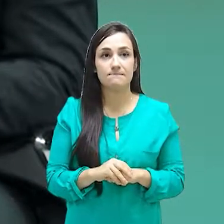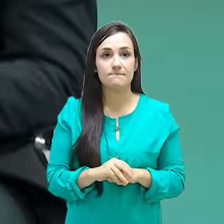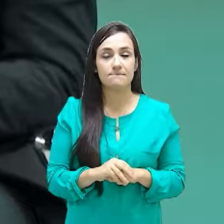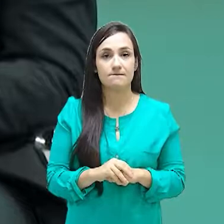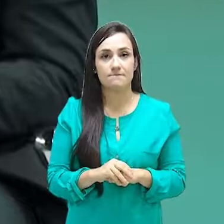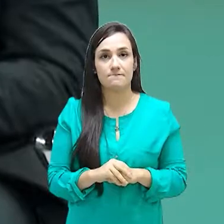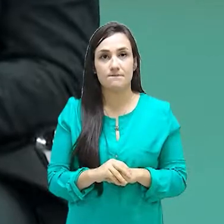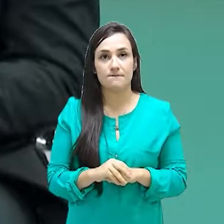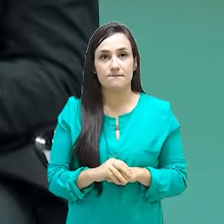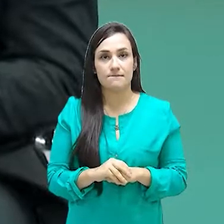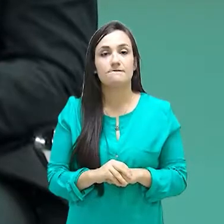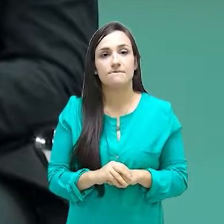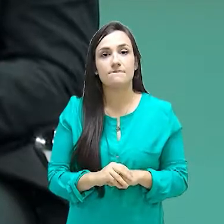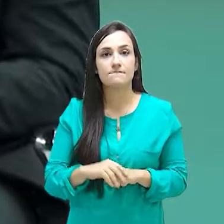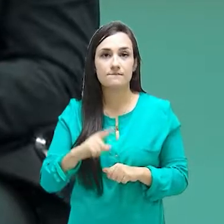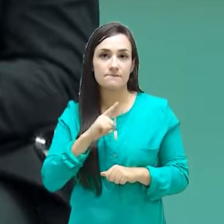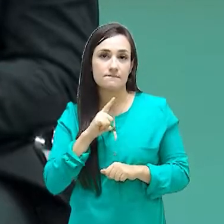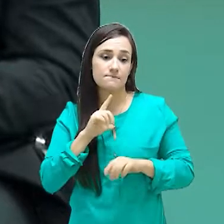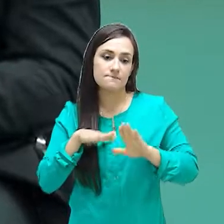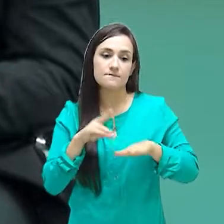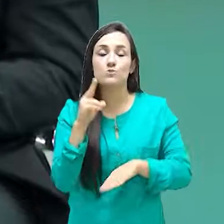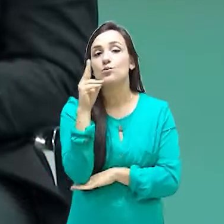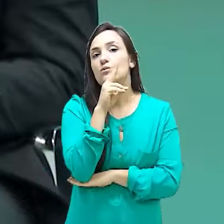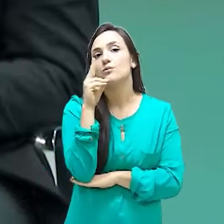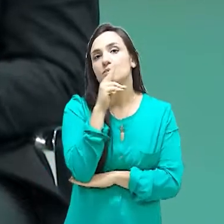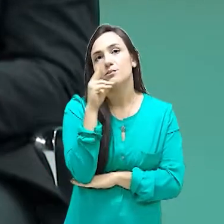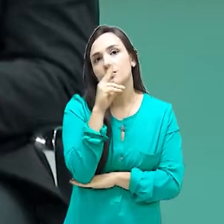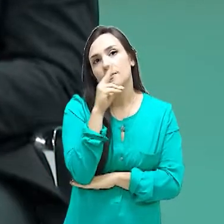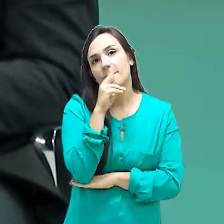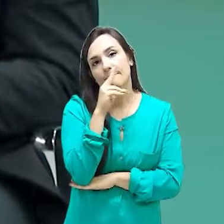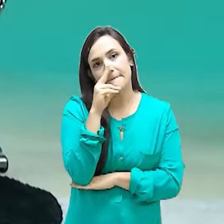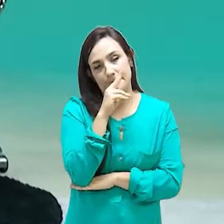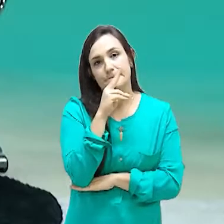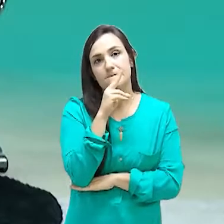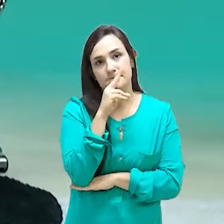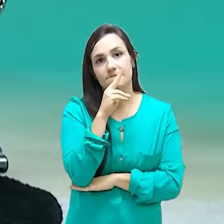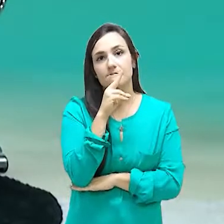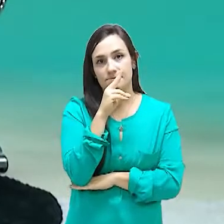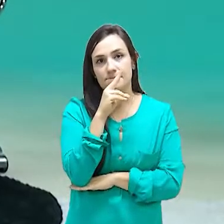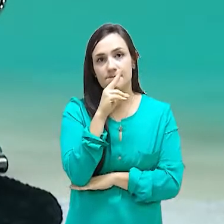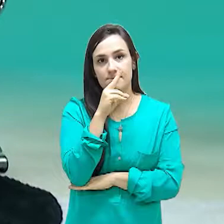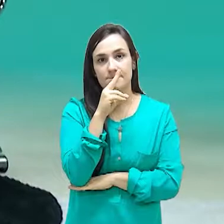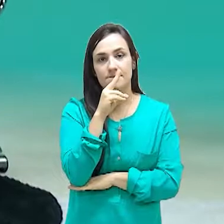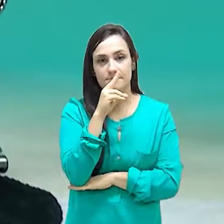nos levando a outras urgências, né? Então, também tem essa